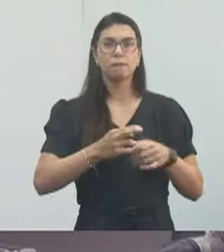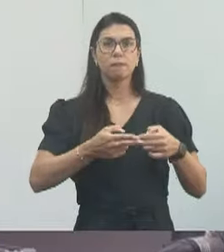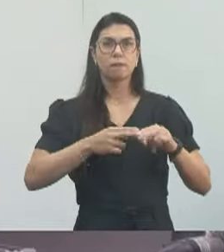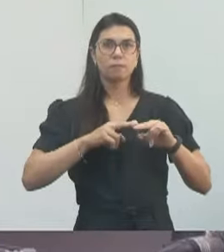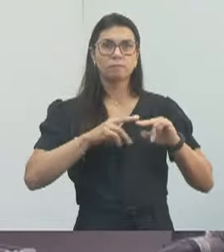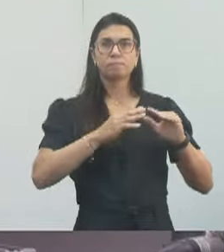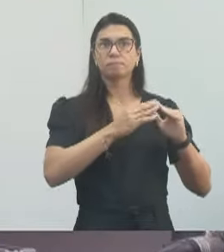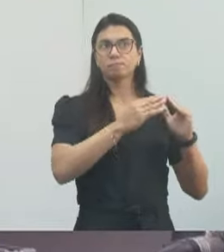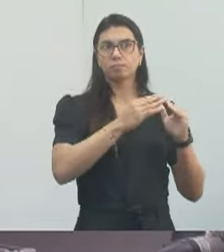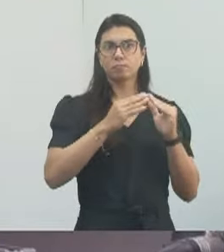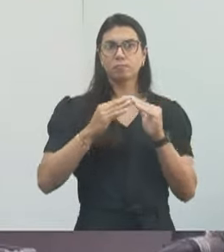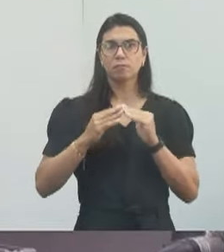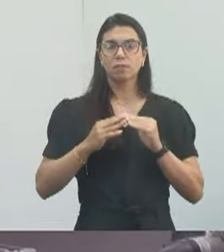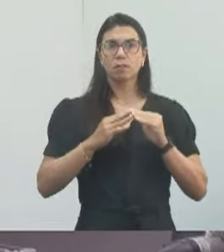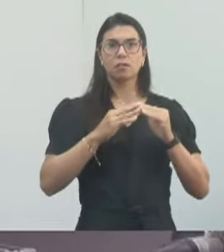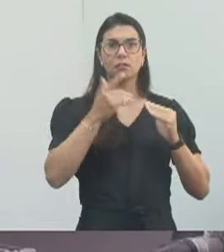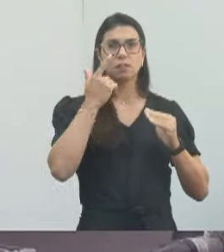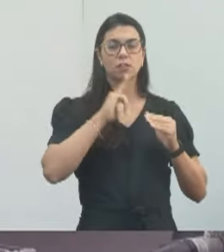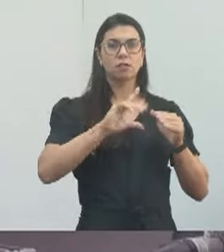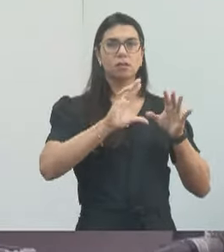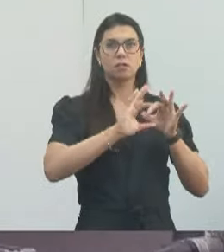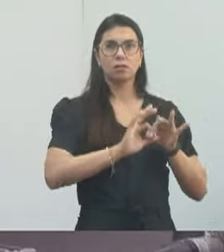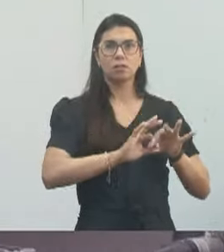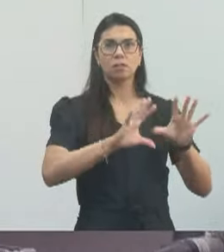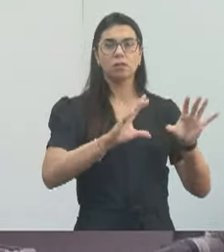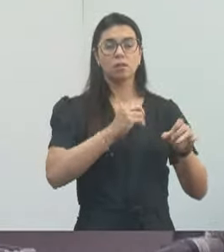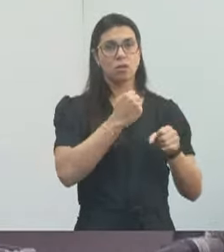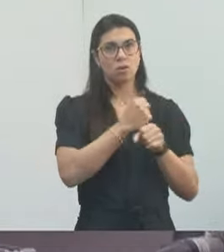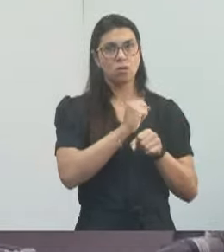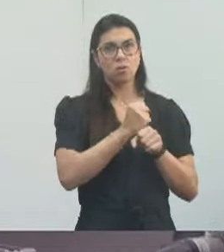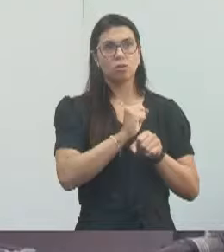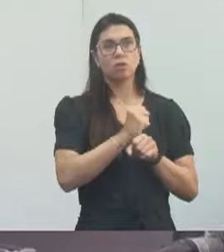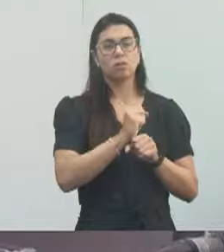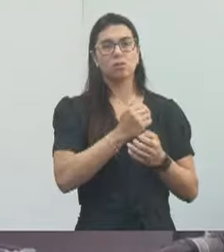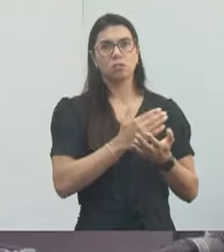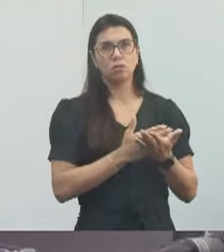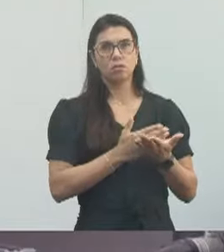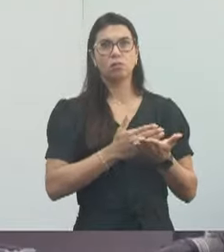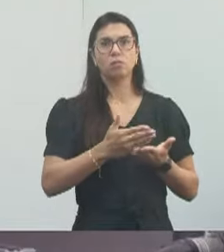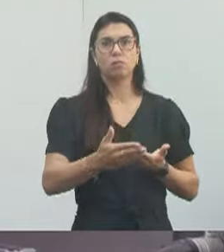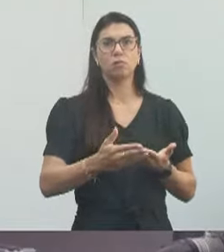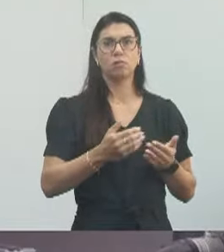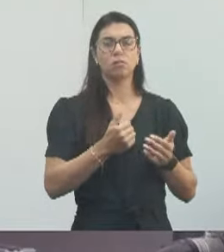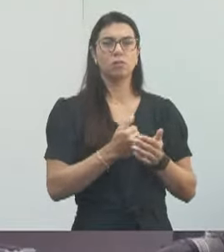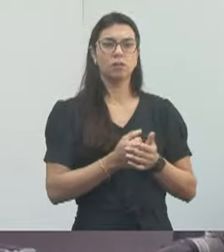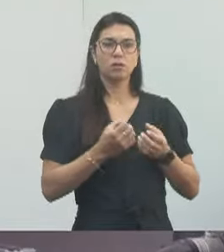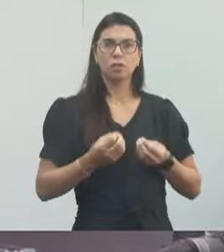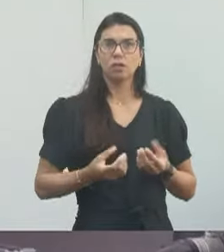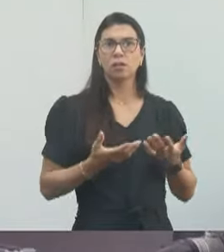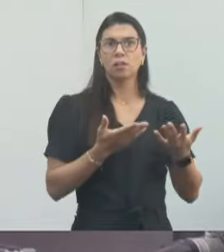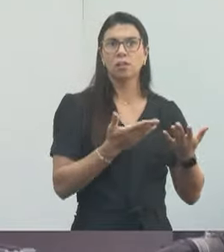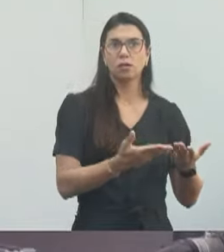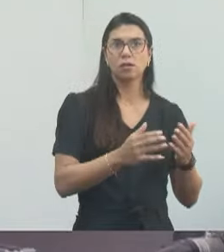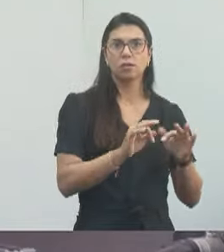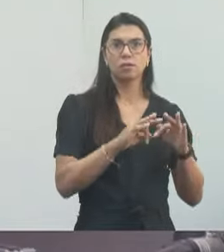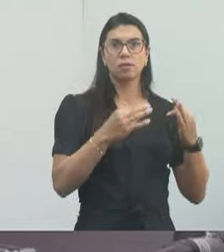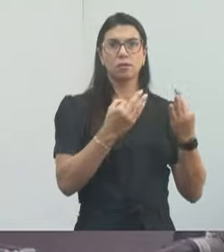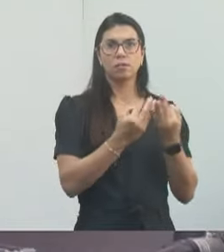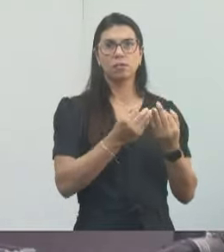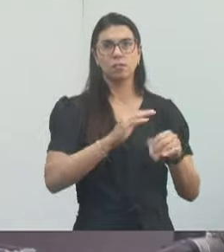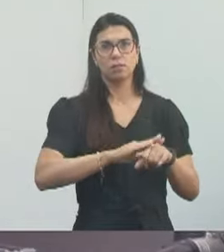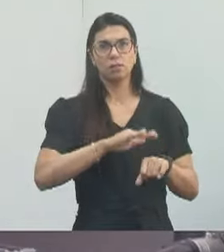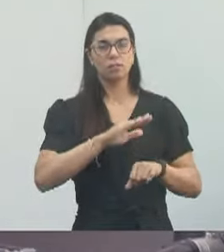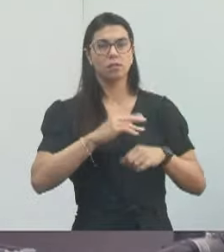habitacionais sejam efetivamente construídas e destinada as pessoas que mais precisam a boa